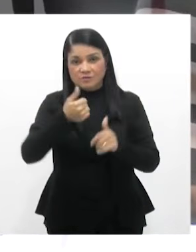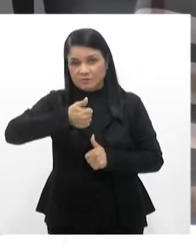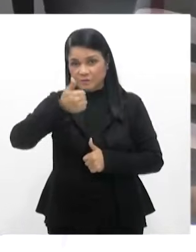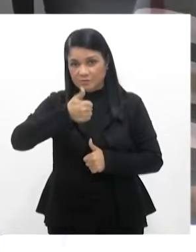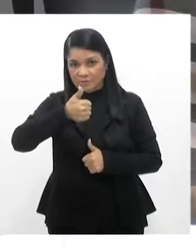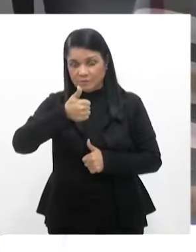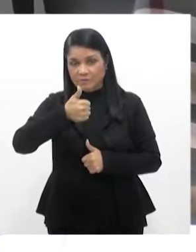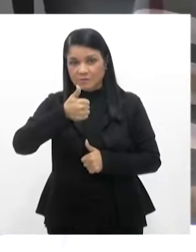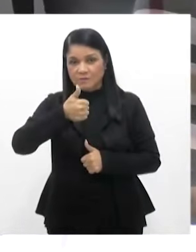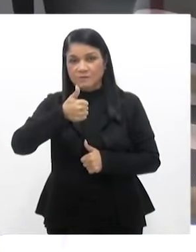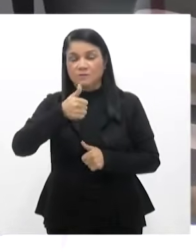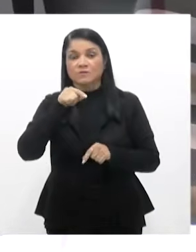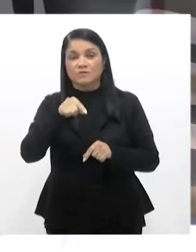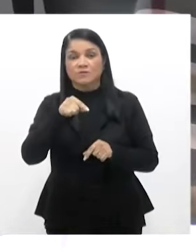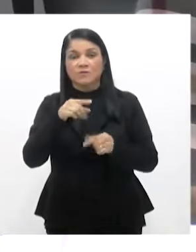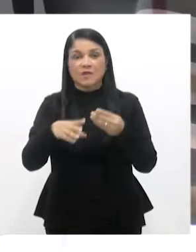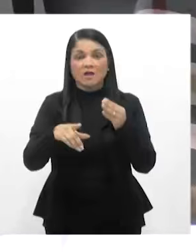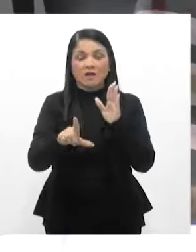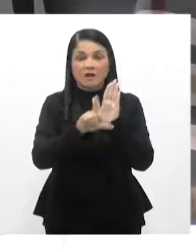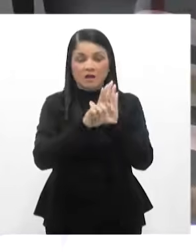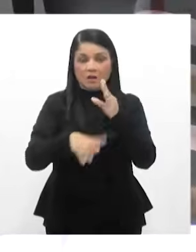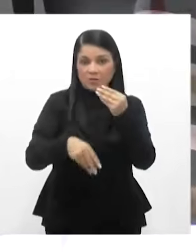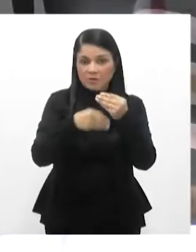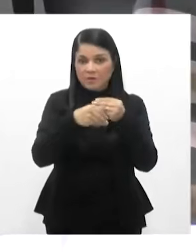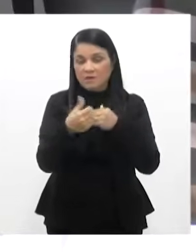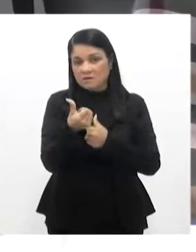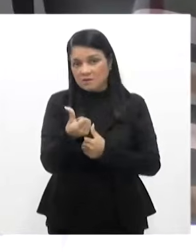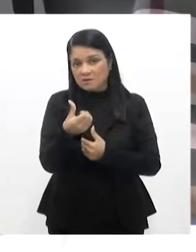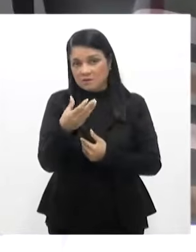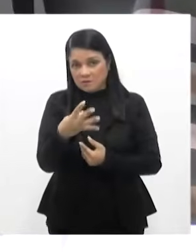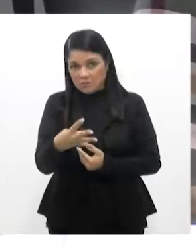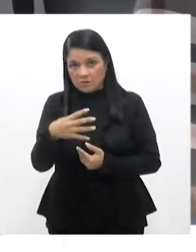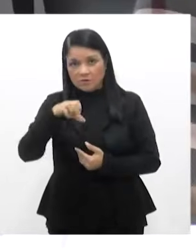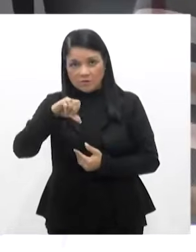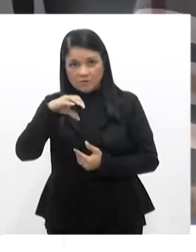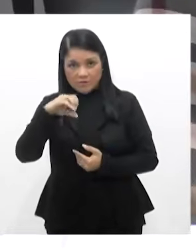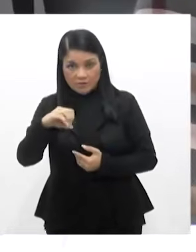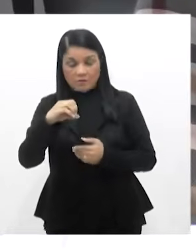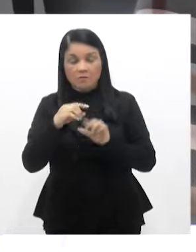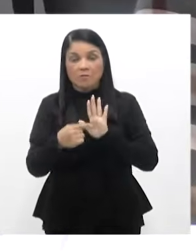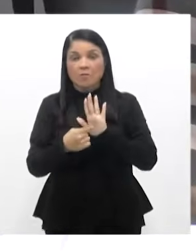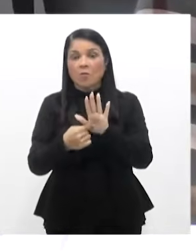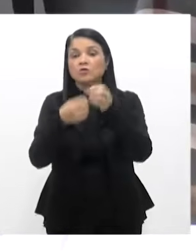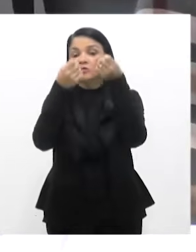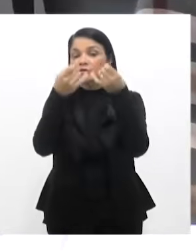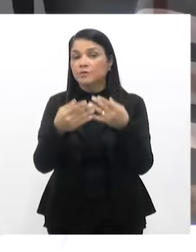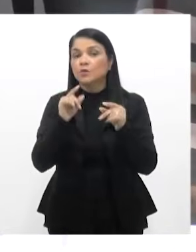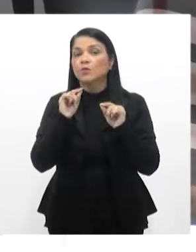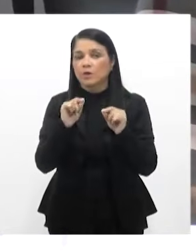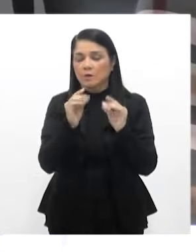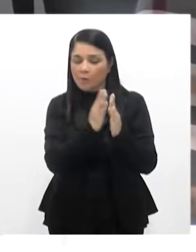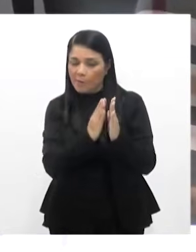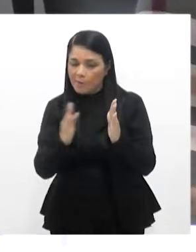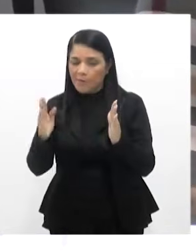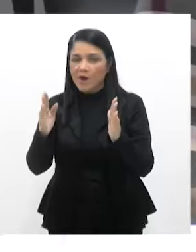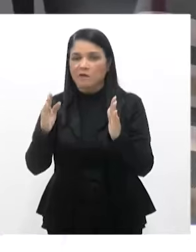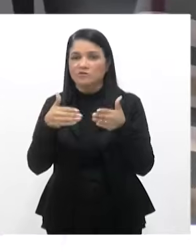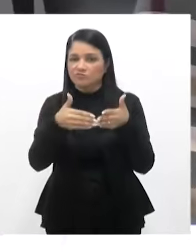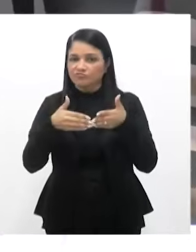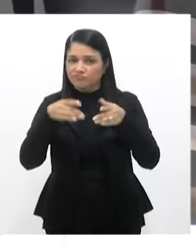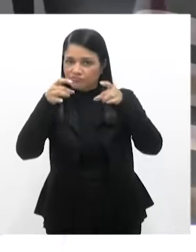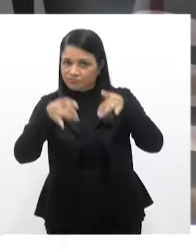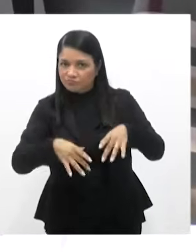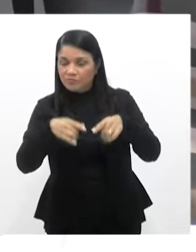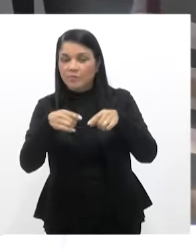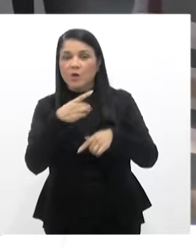1º da lei complementar 6490 afirma que o prazo de desincompatibilização